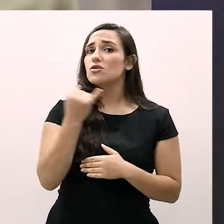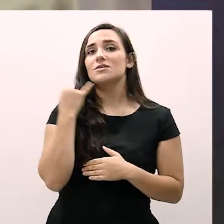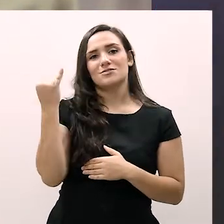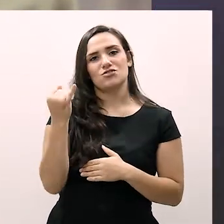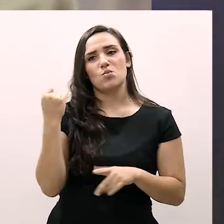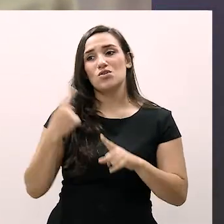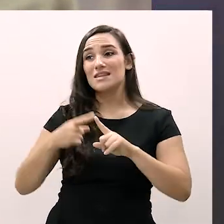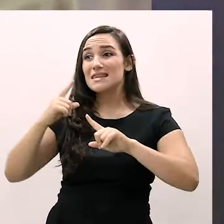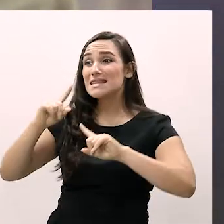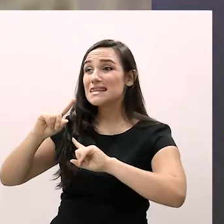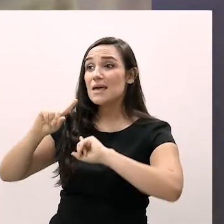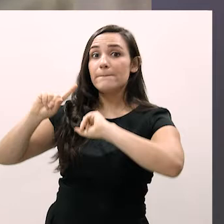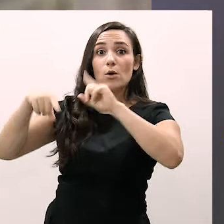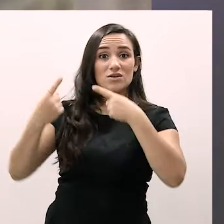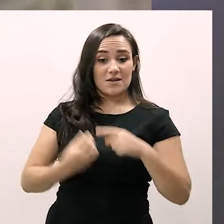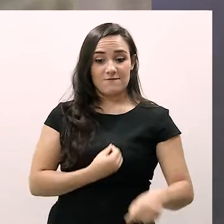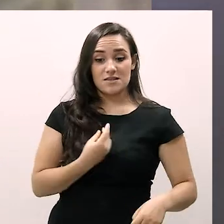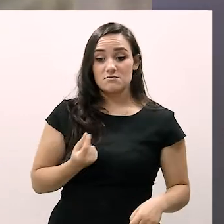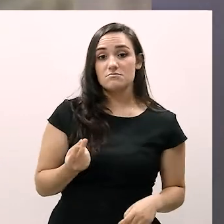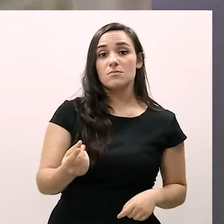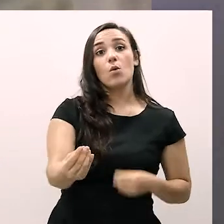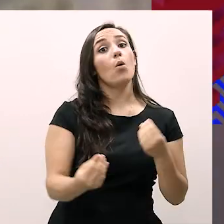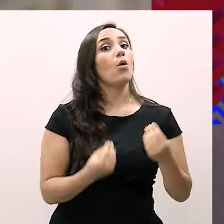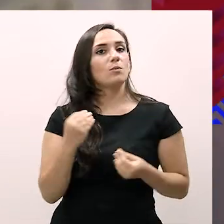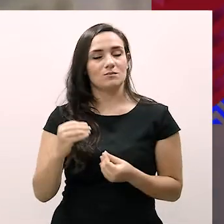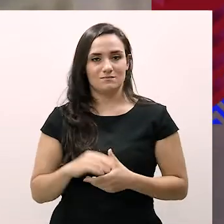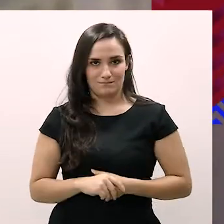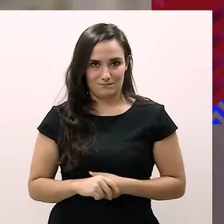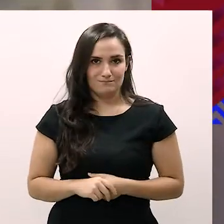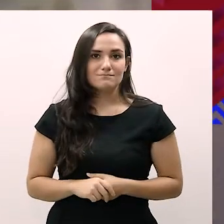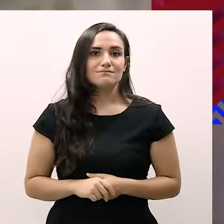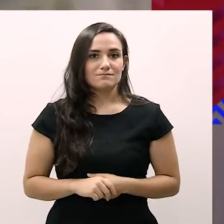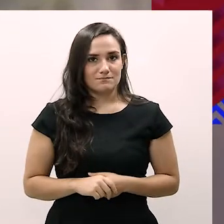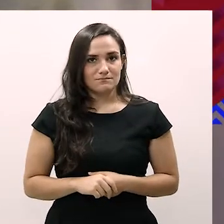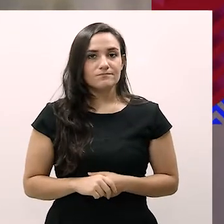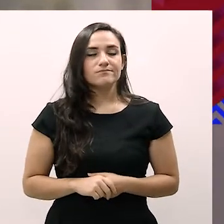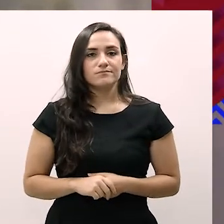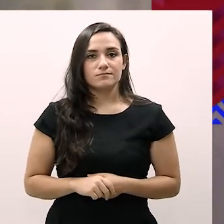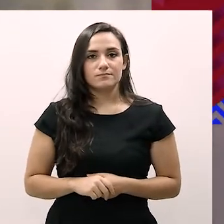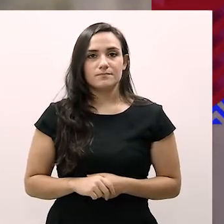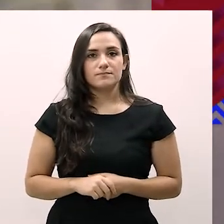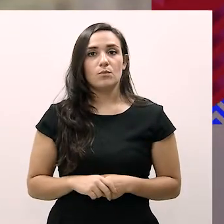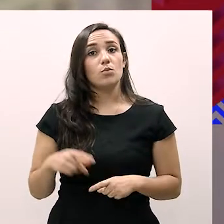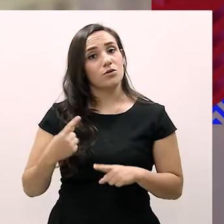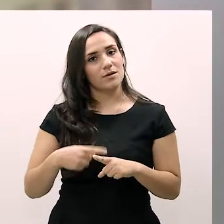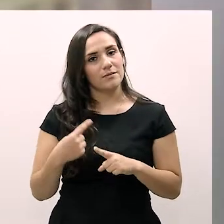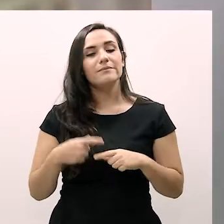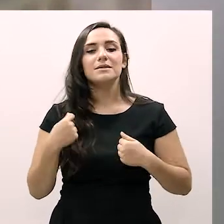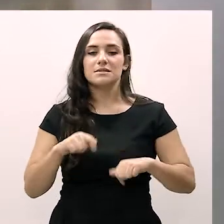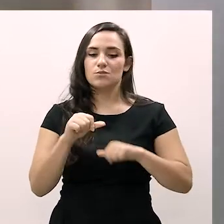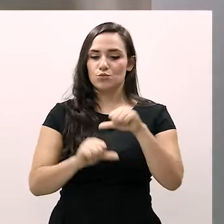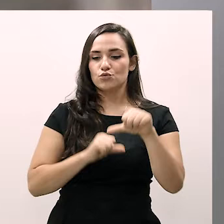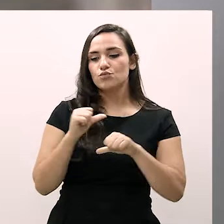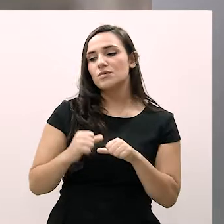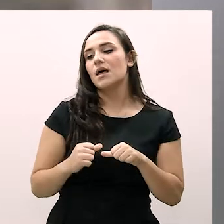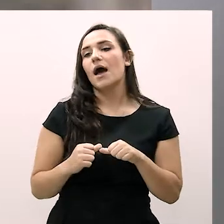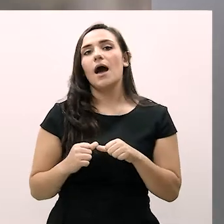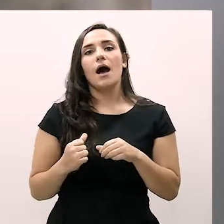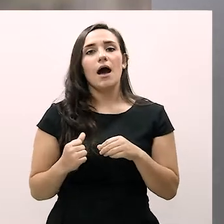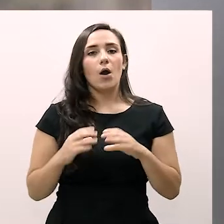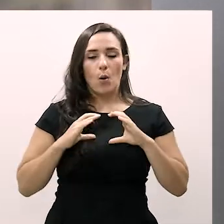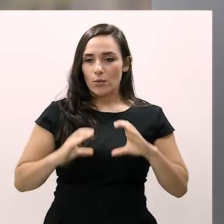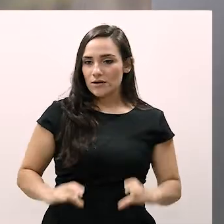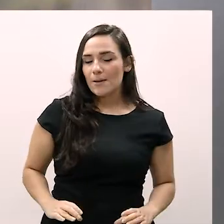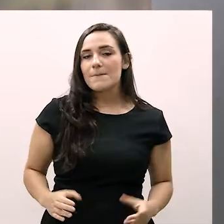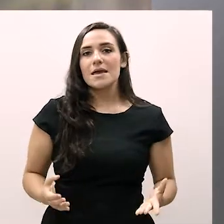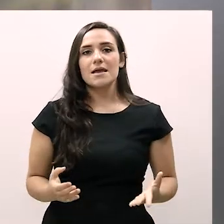prazo, com diminuição, sim, dos parâmetros de doenças, associadas à